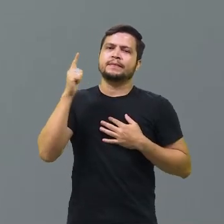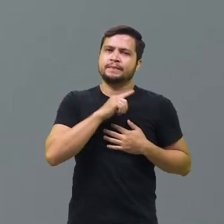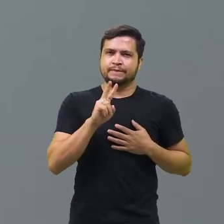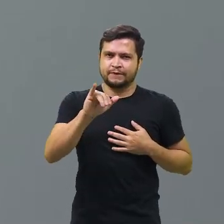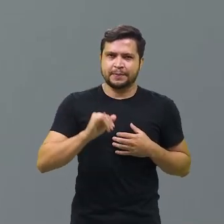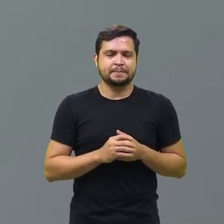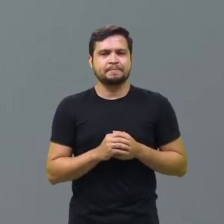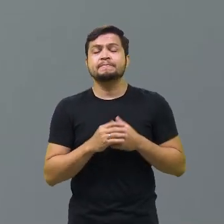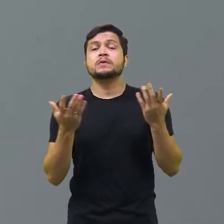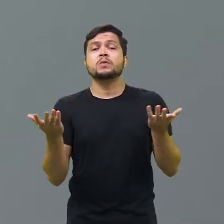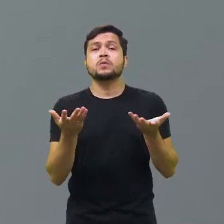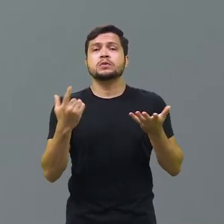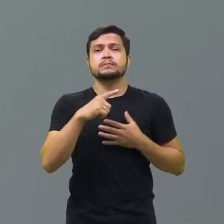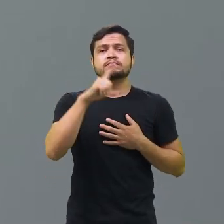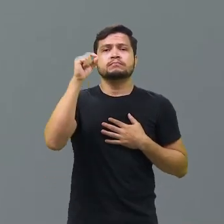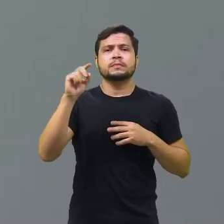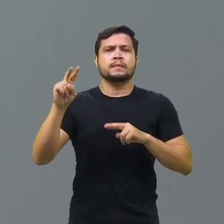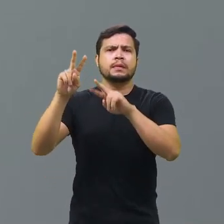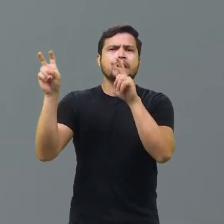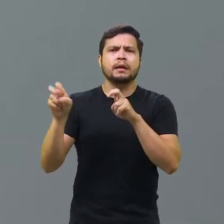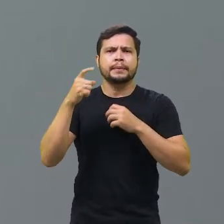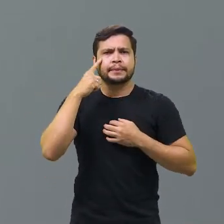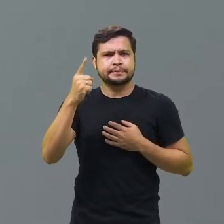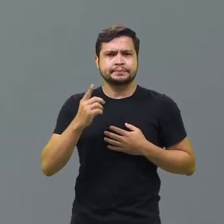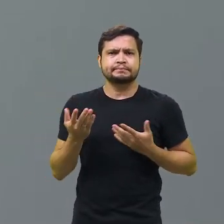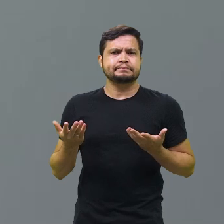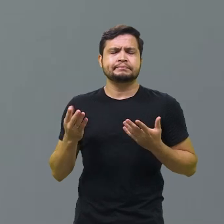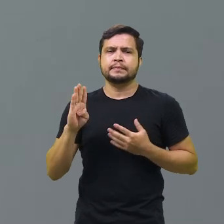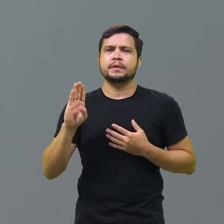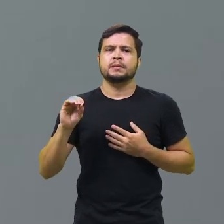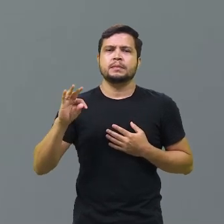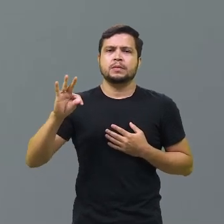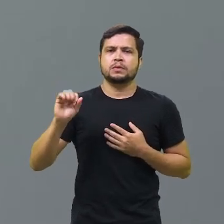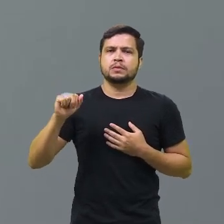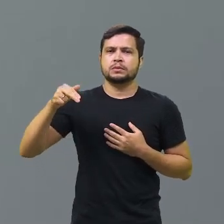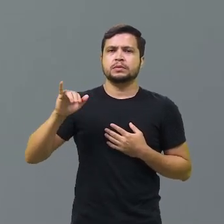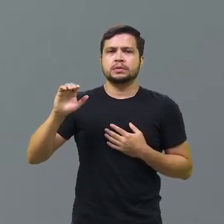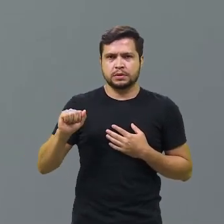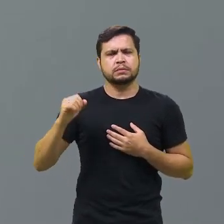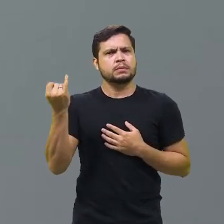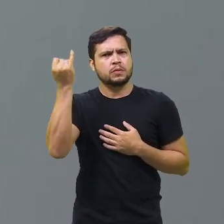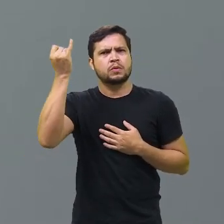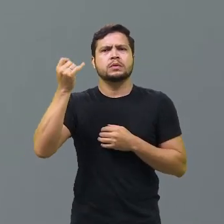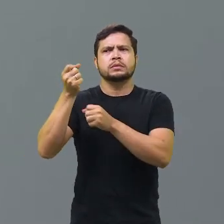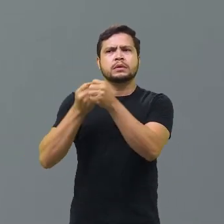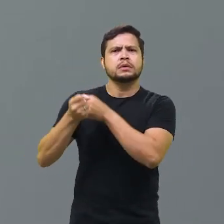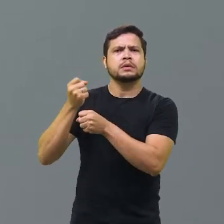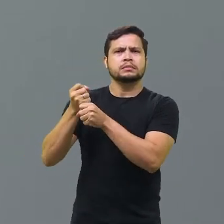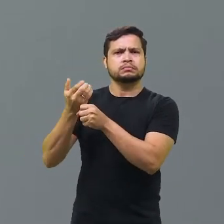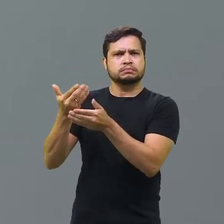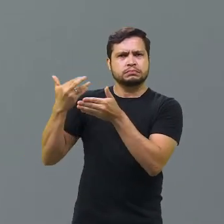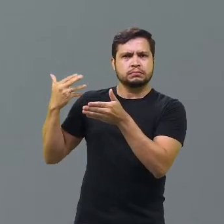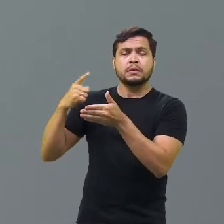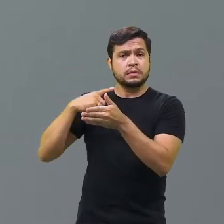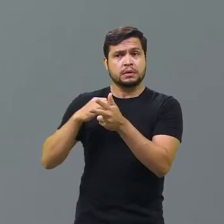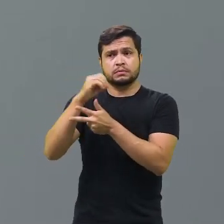eu trouxe para vocês hoje um recorte chamado Botânica, né? Um tema importantíssimo que nos últimos anos vem caindo bastante no Enem,